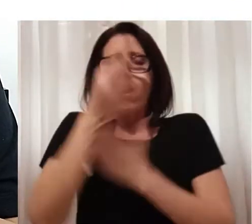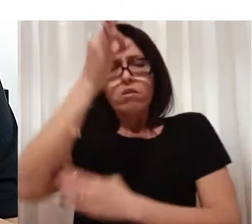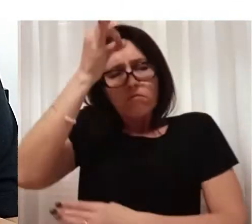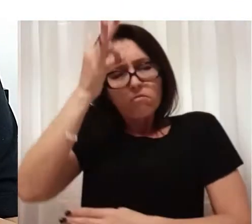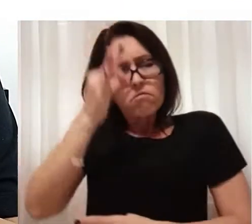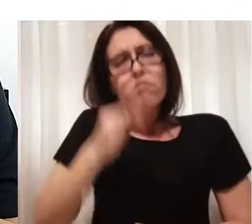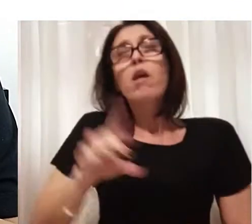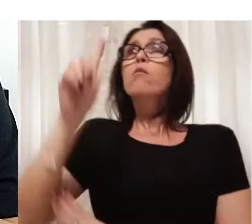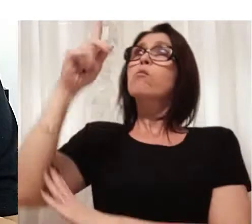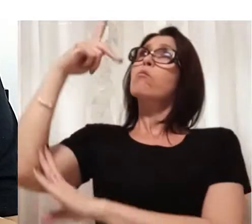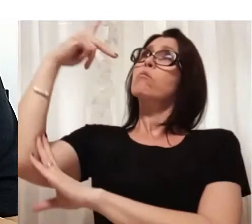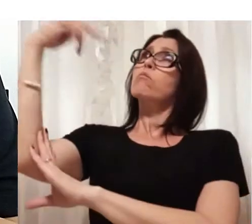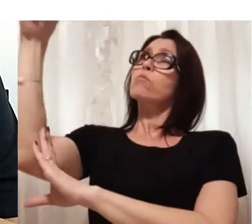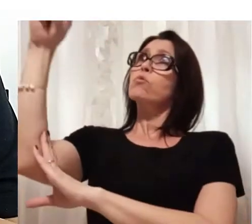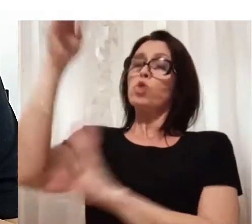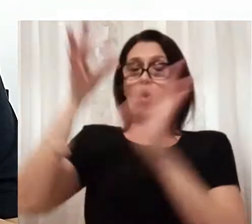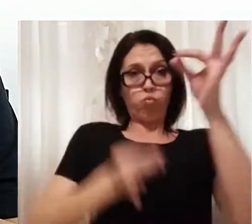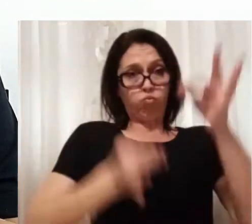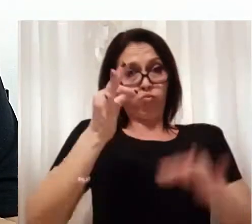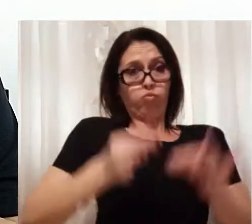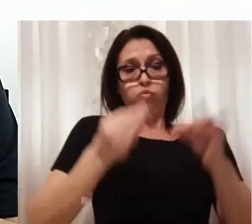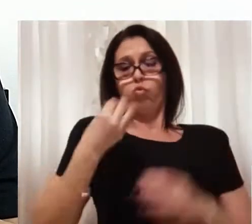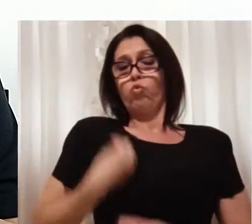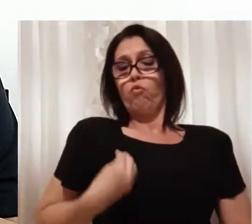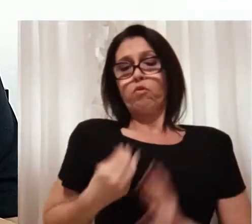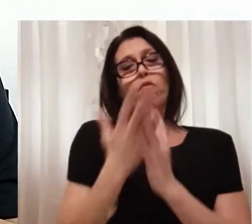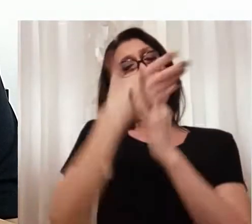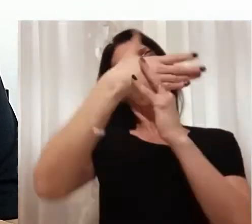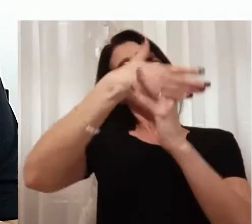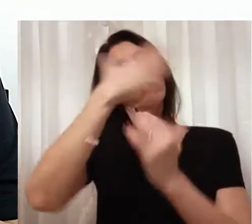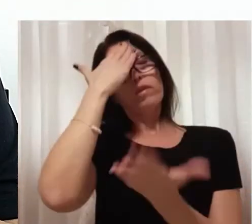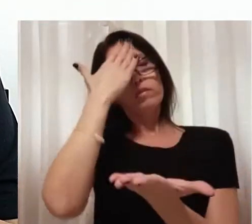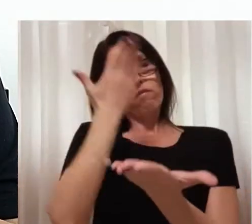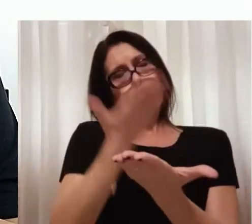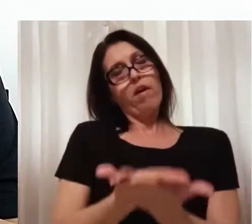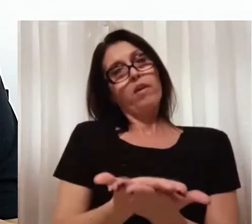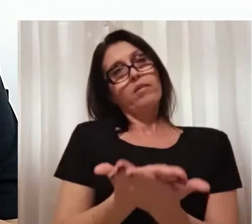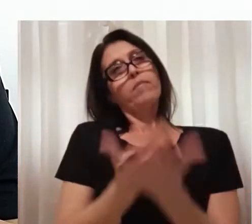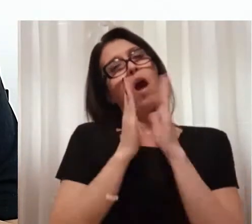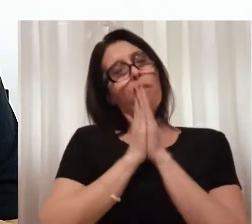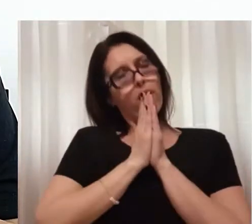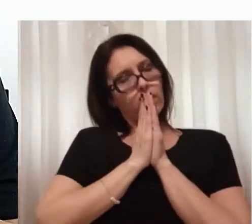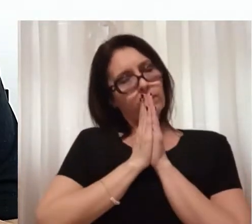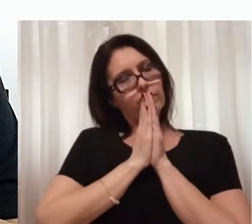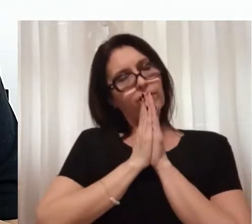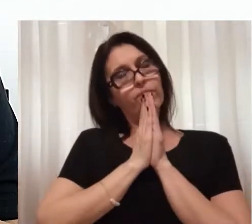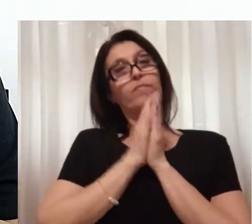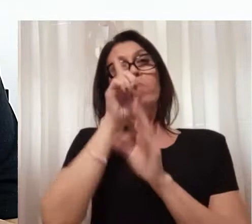e mantenha nossa fé firme em Ti. Afinal, o justo é aquele que